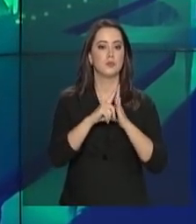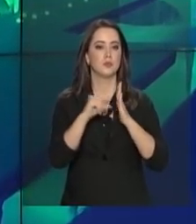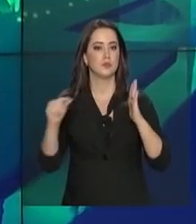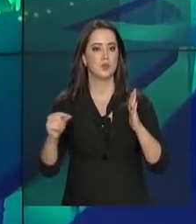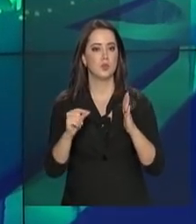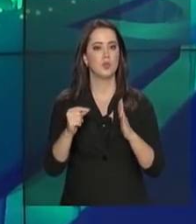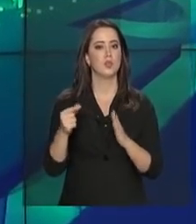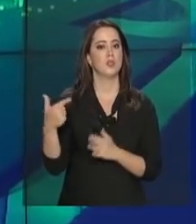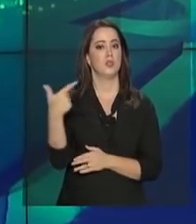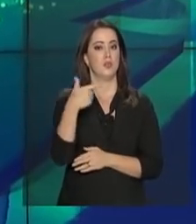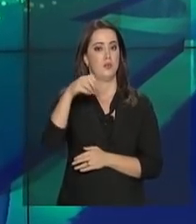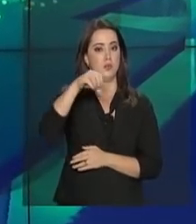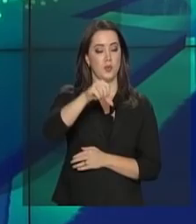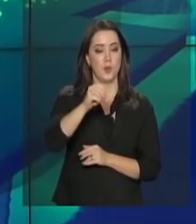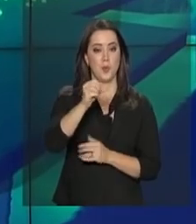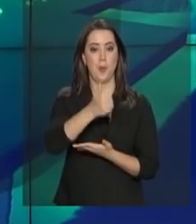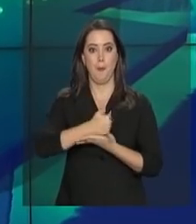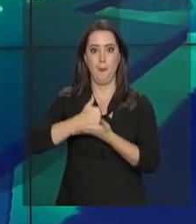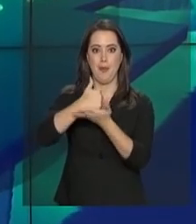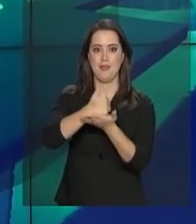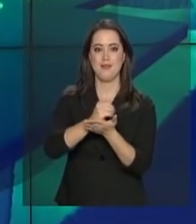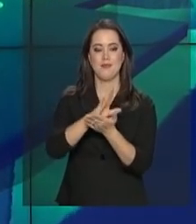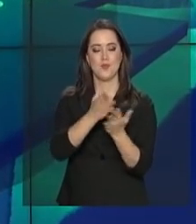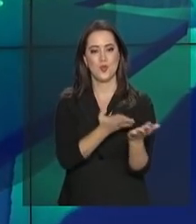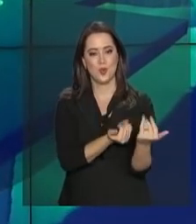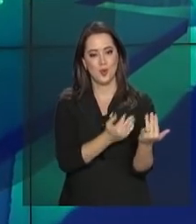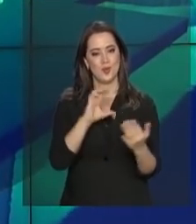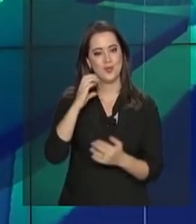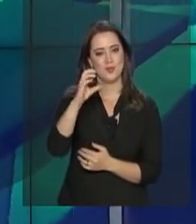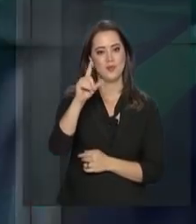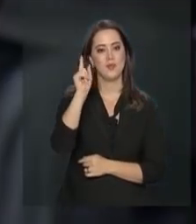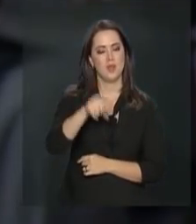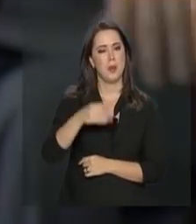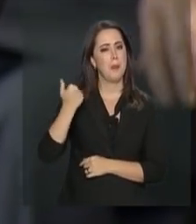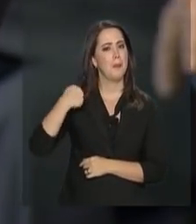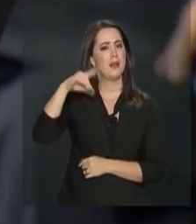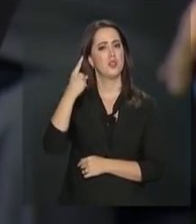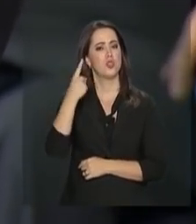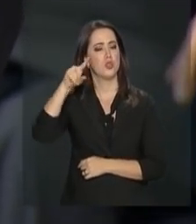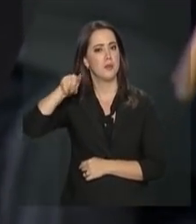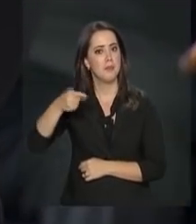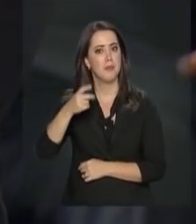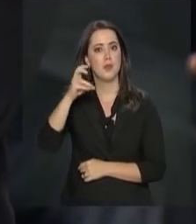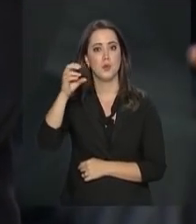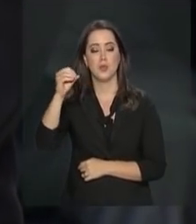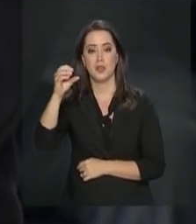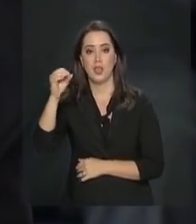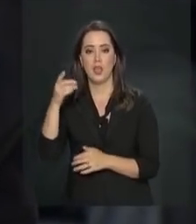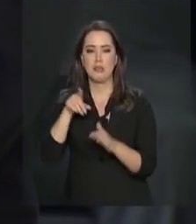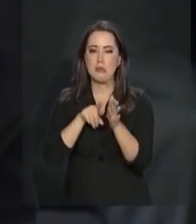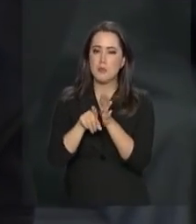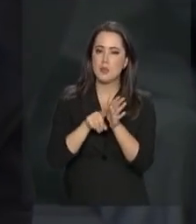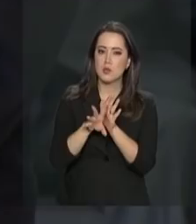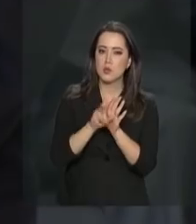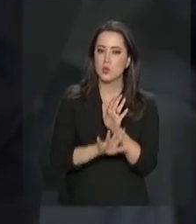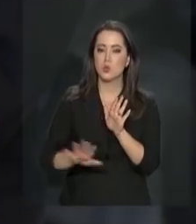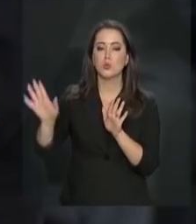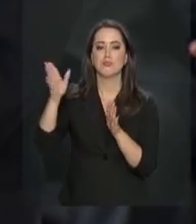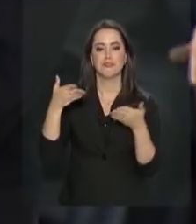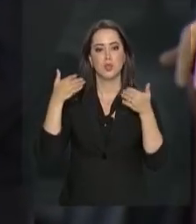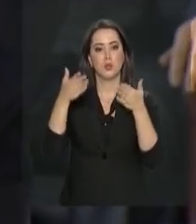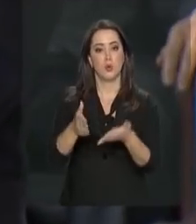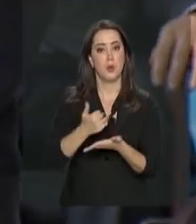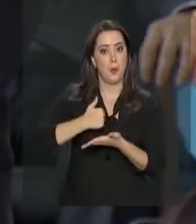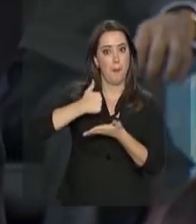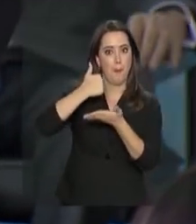palácio do planalto 29º prêmio jovem cientista mais de 1500 pesquisas de todo o brasil concorrerão à